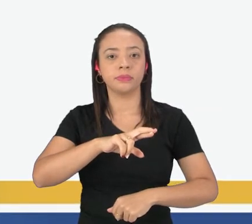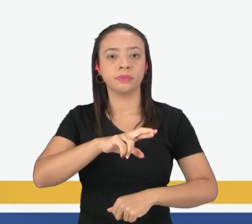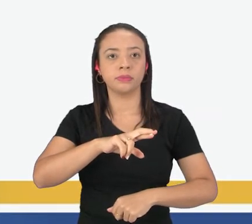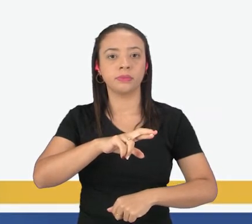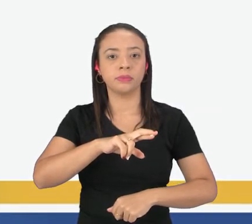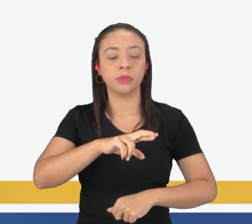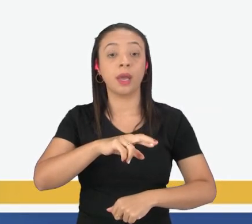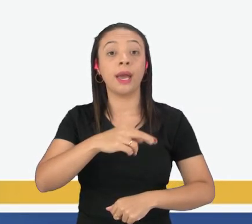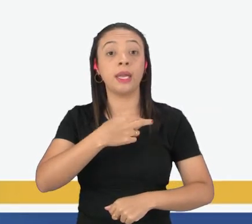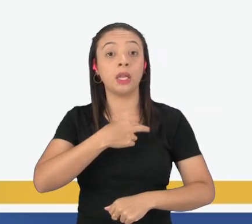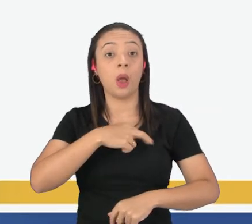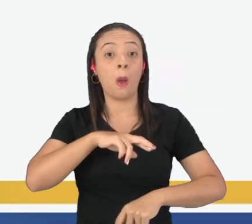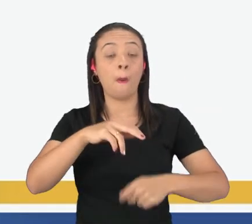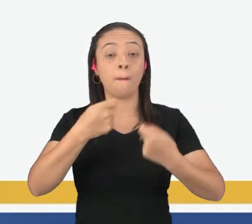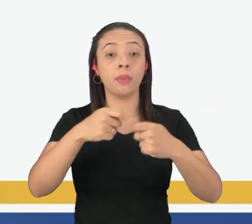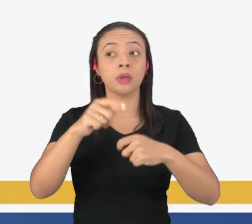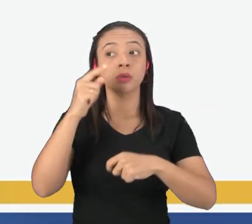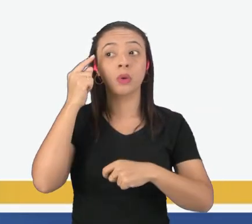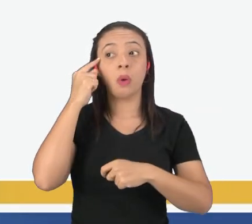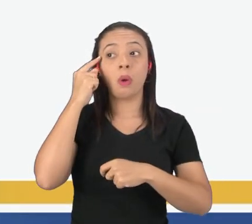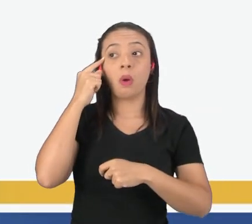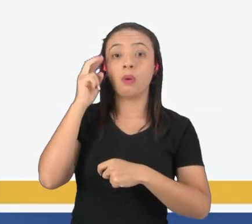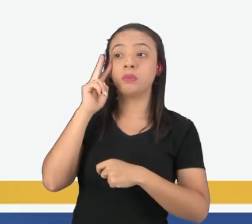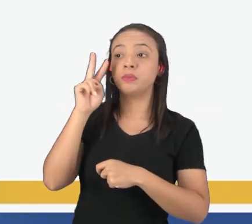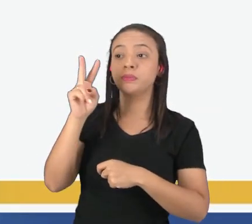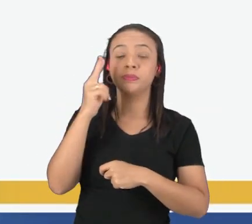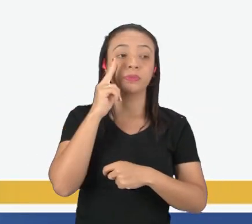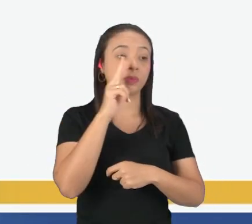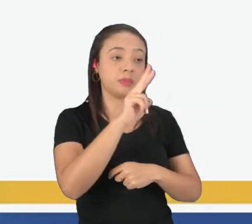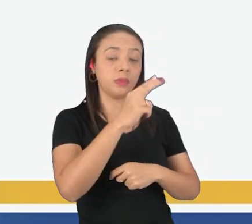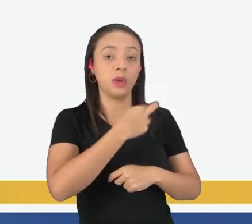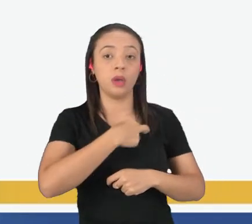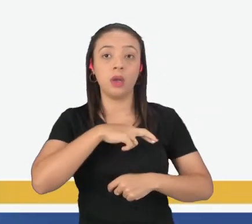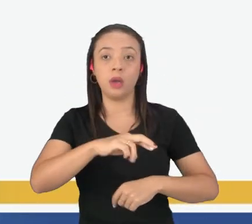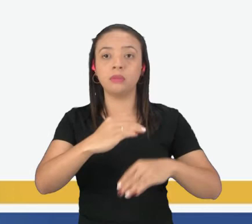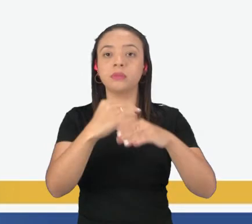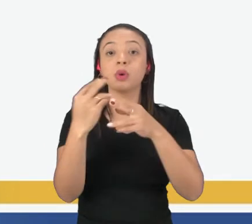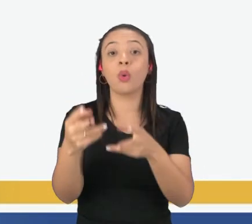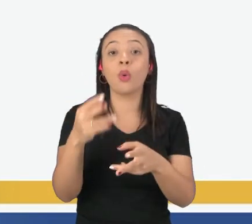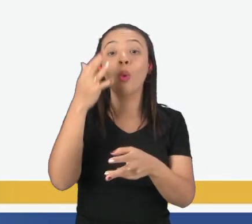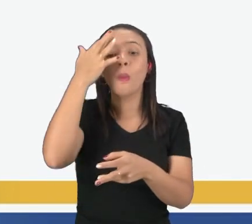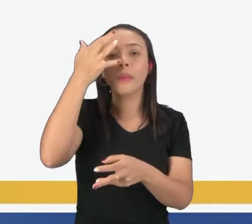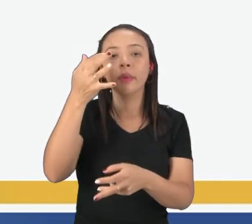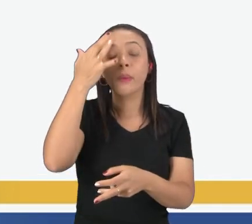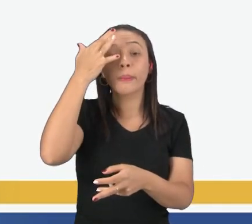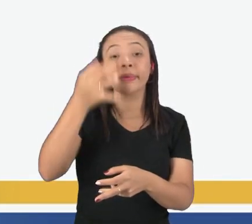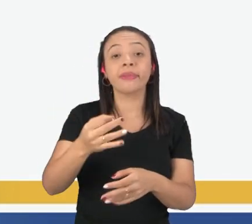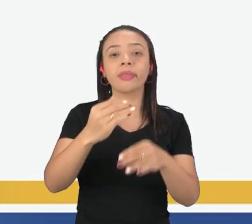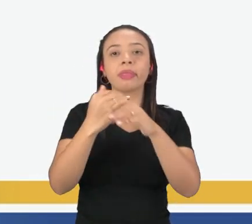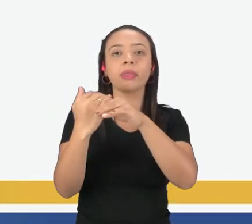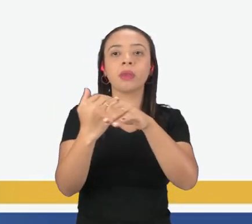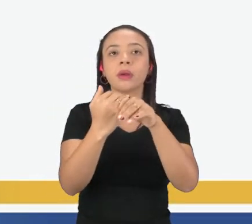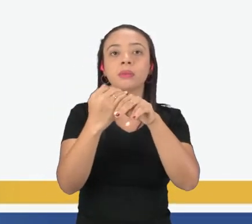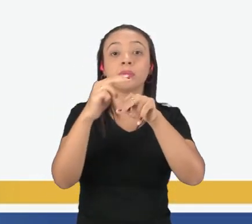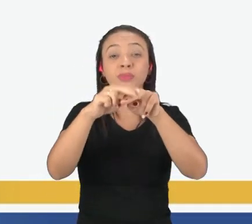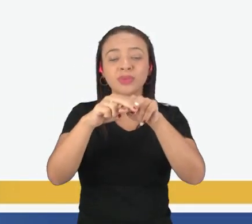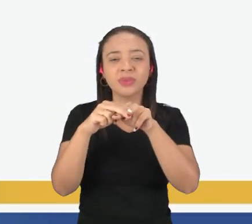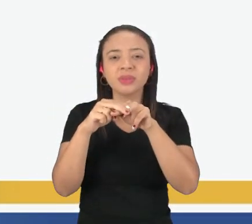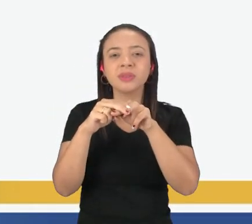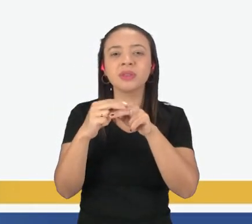considerar, então a religião tem que se medir com a outra para se colocar no mesmo nível. Por isso que é interessante conhecer a